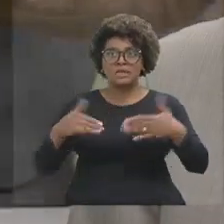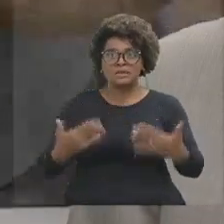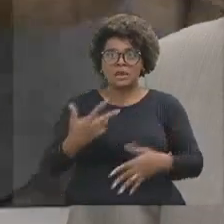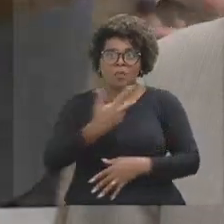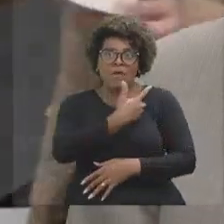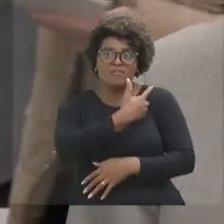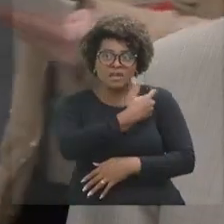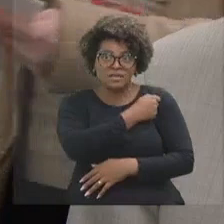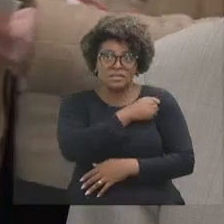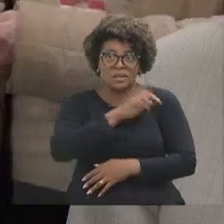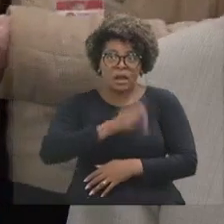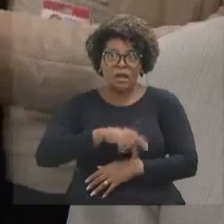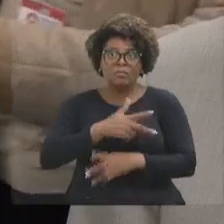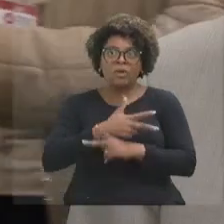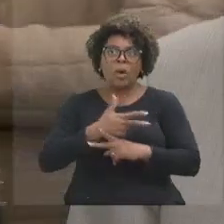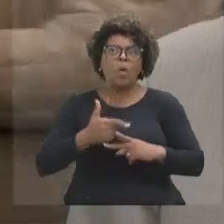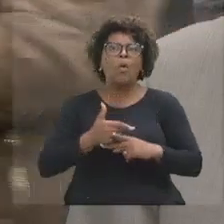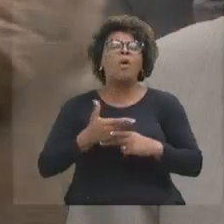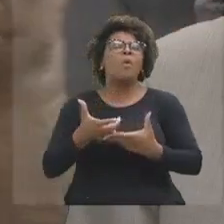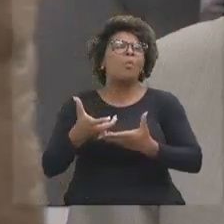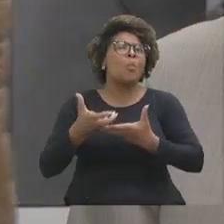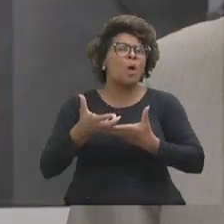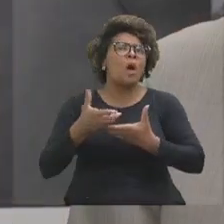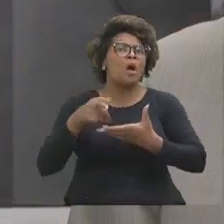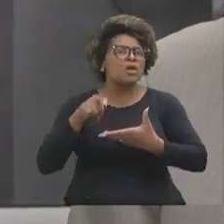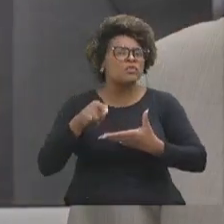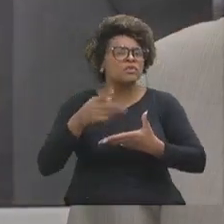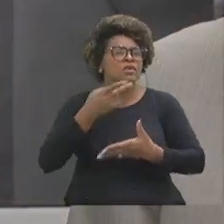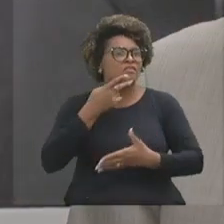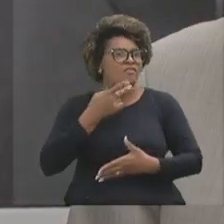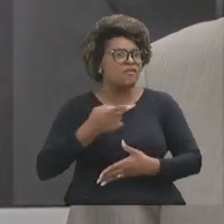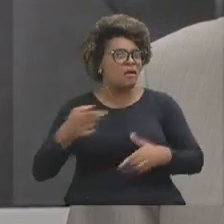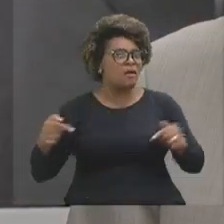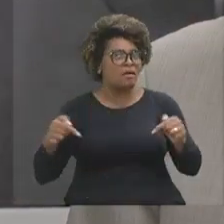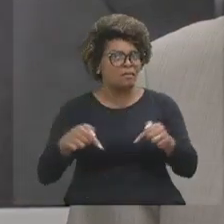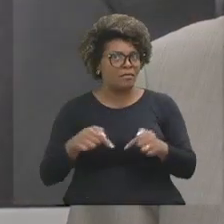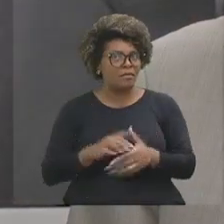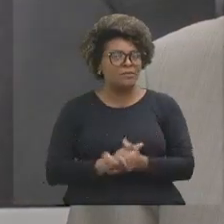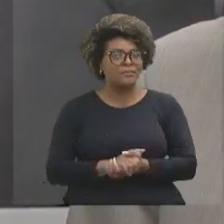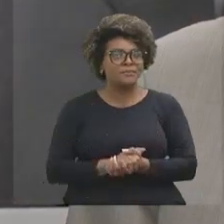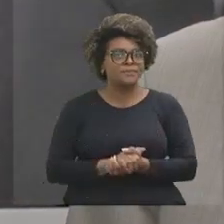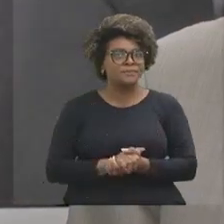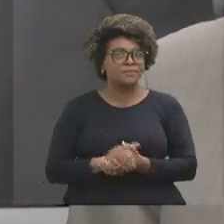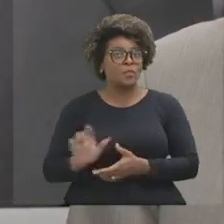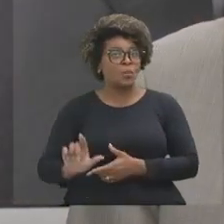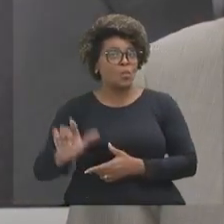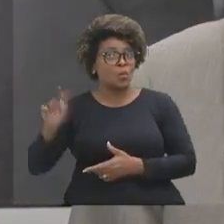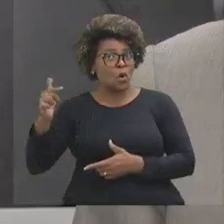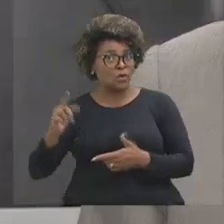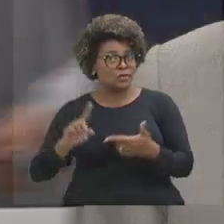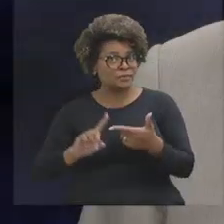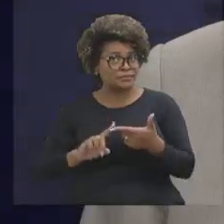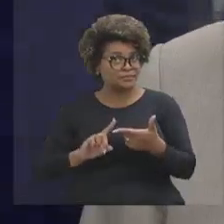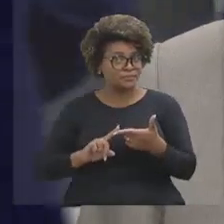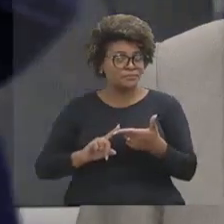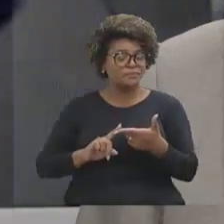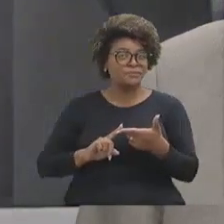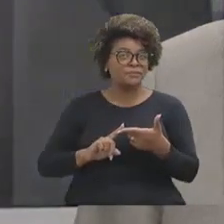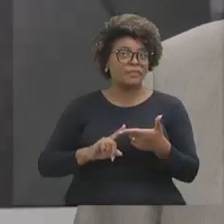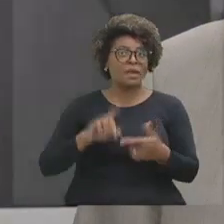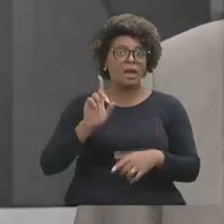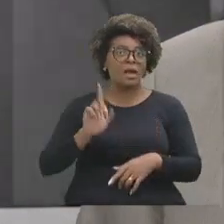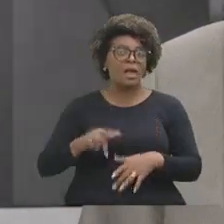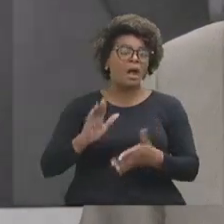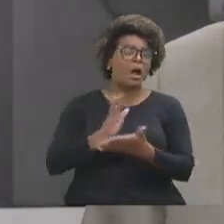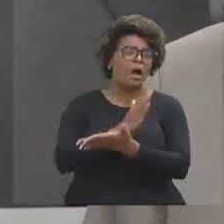é uma questão que a gente gostaria muito que o senhor tratasse uma outra questão também é a respeito de